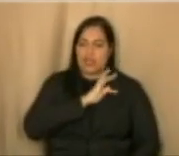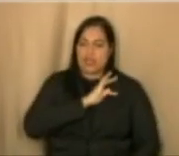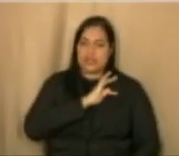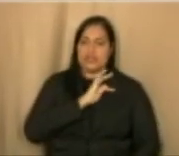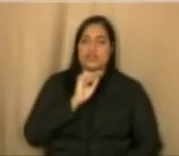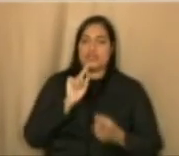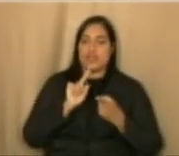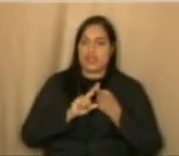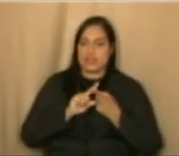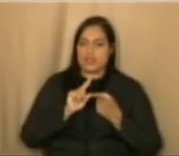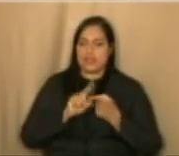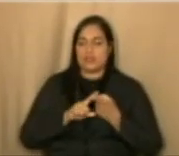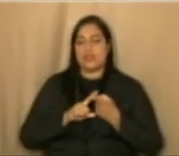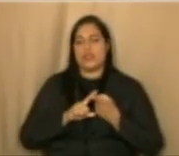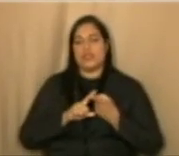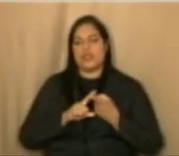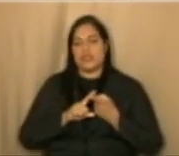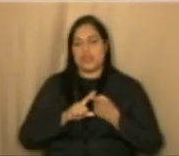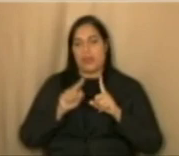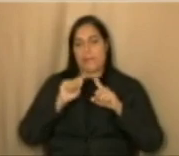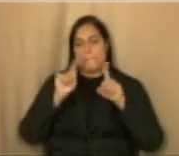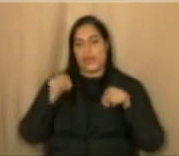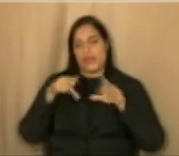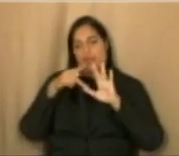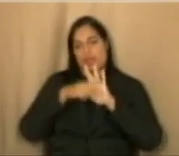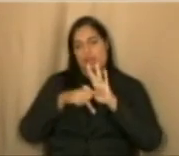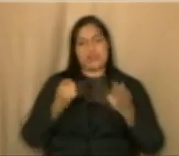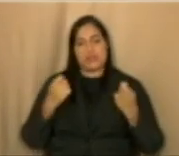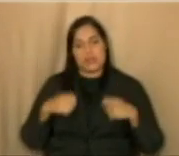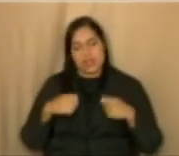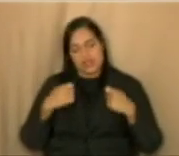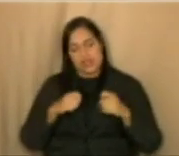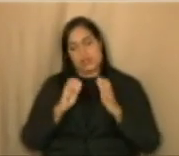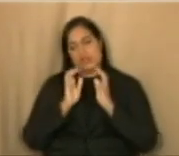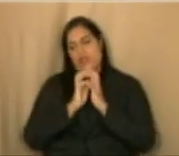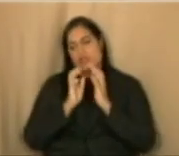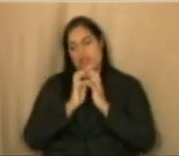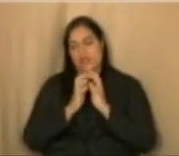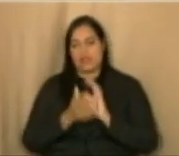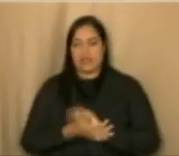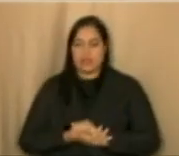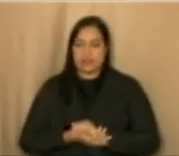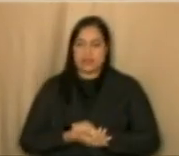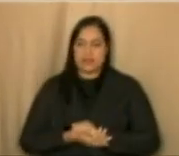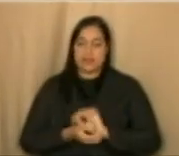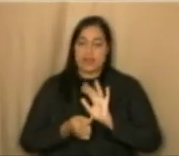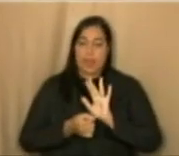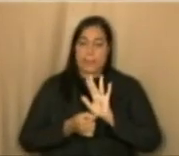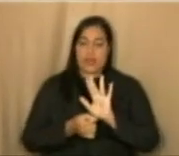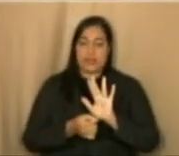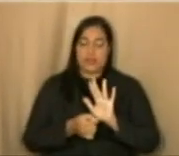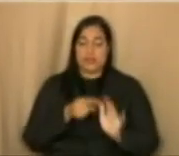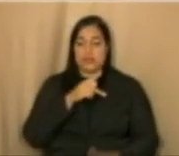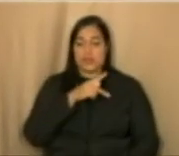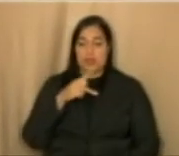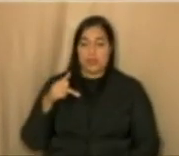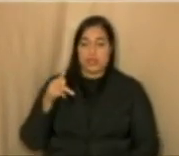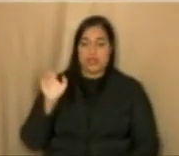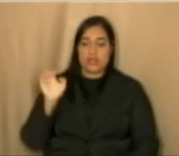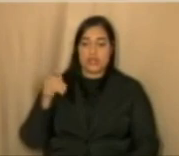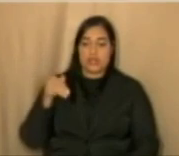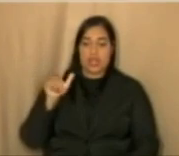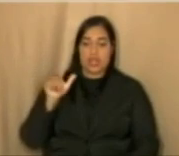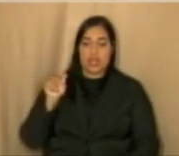a também a contemplação do programa parceria nos morros também apresentamos ao presidente da emlub alguns